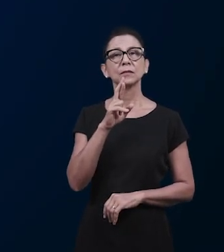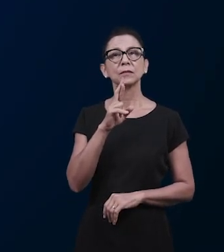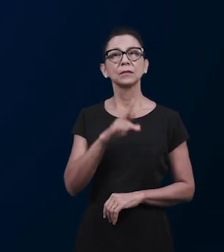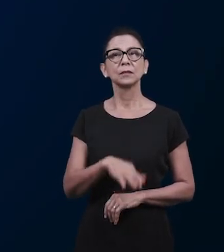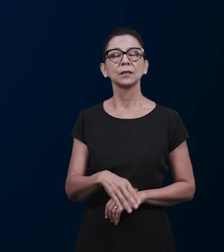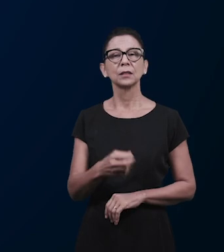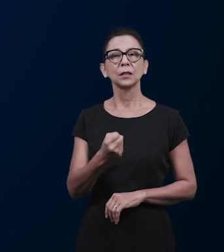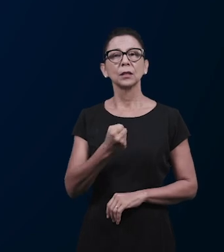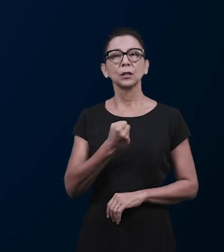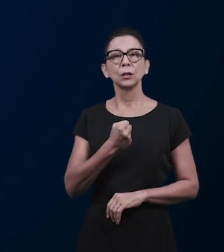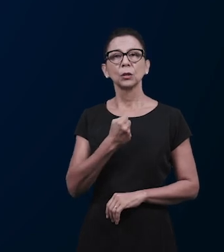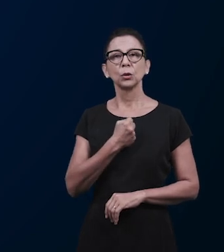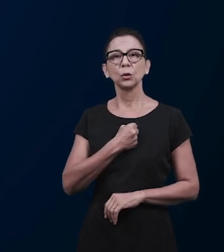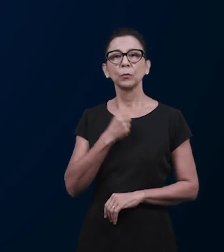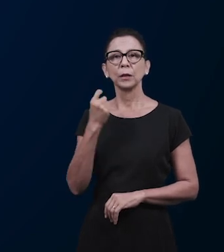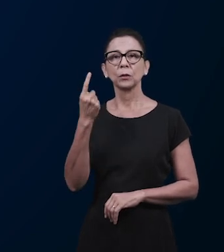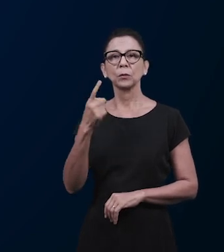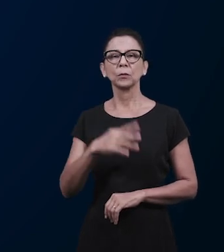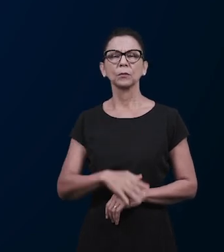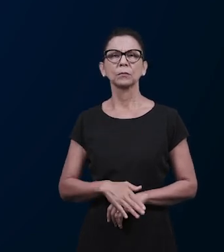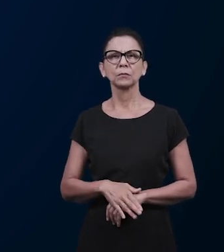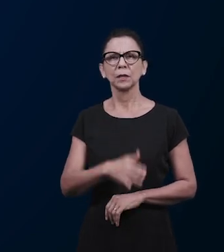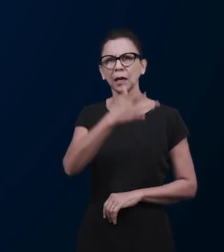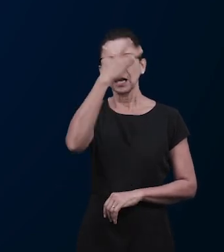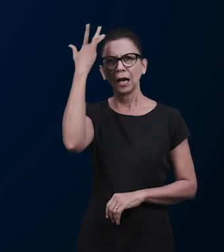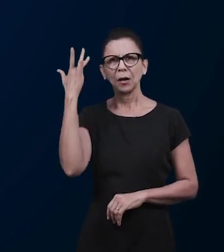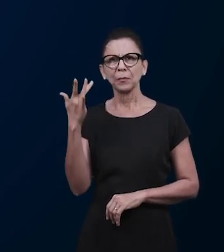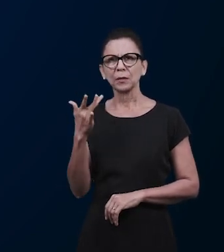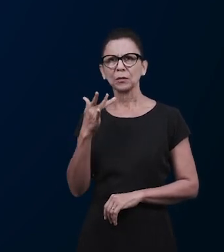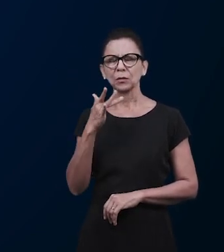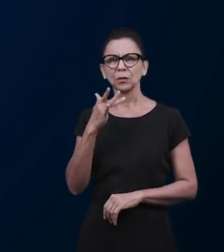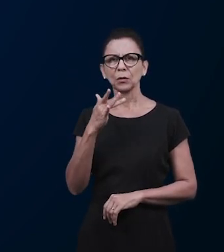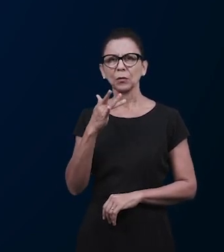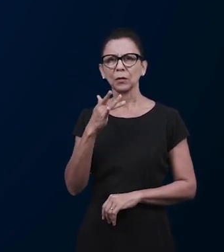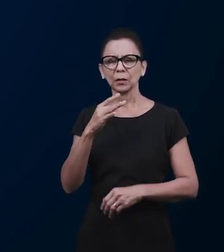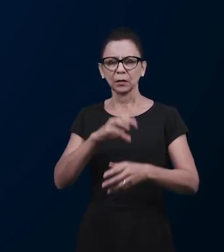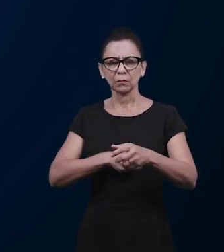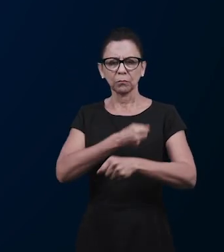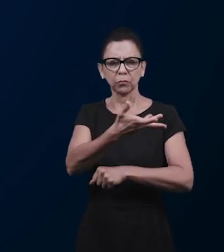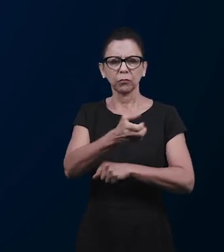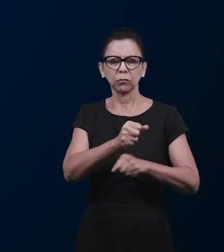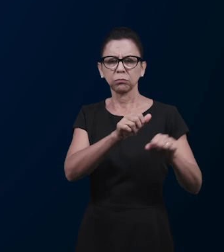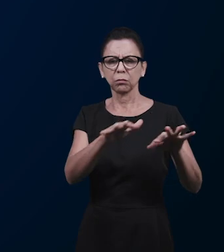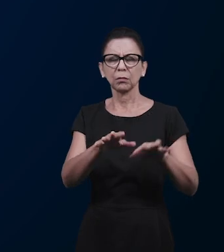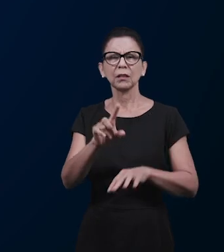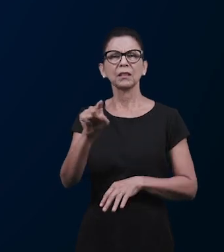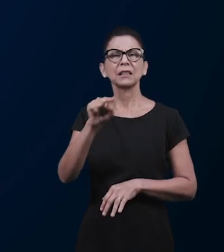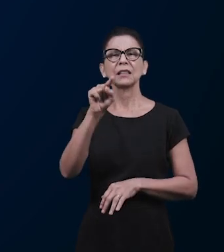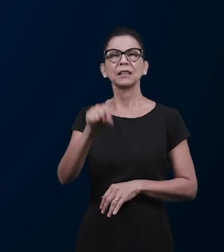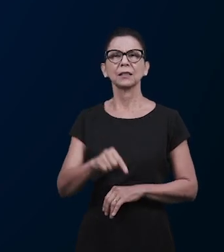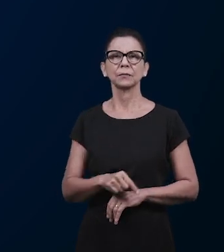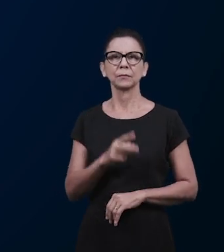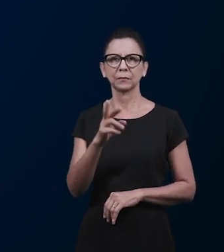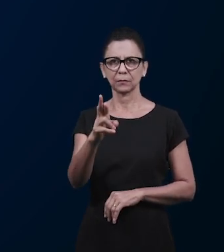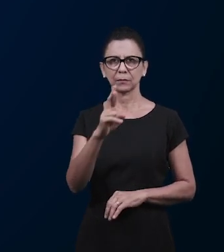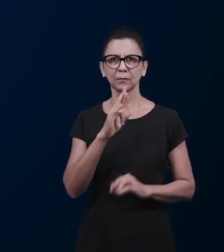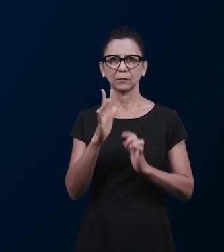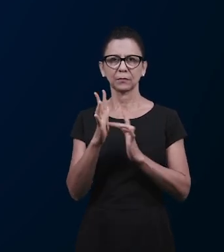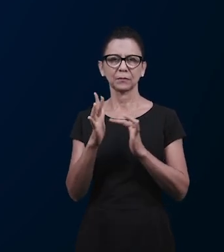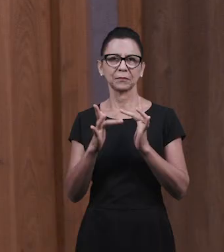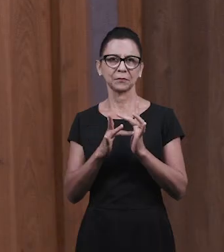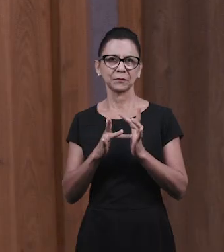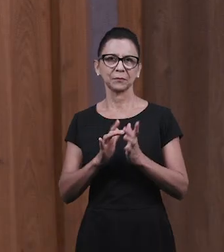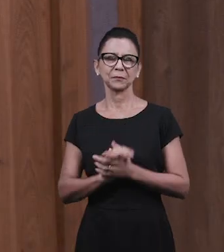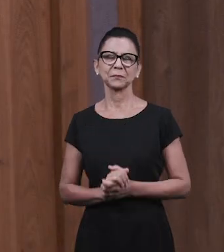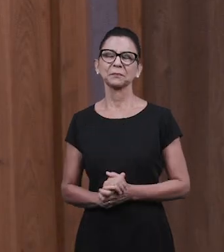questão 1.1, que pergunta: quem é o semeador? O semeador é o Senhor Jesus. A paz do Senhor Jesus a